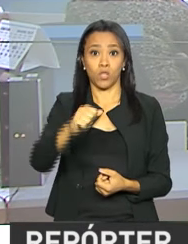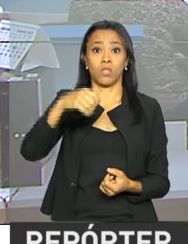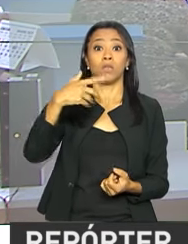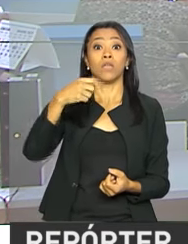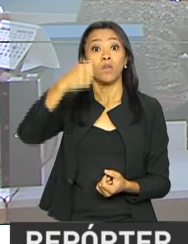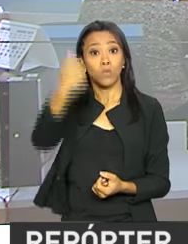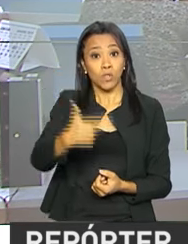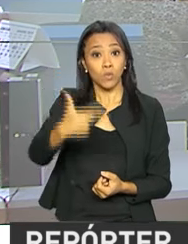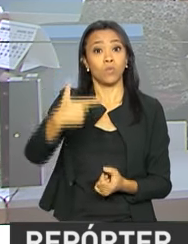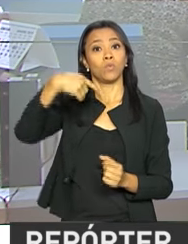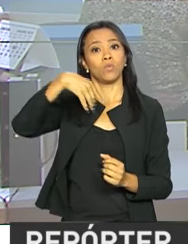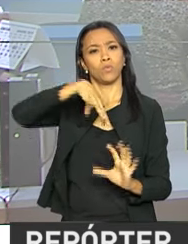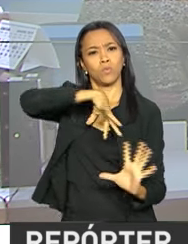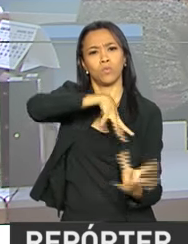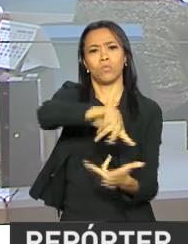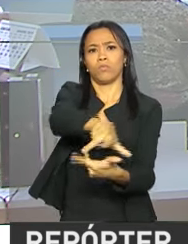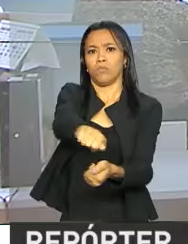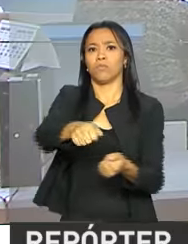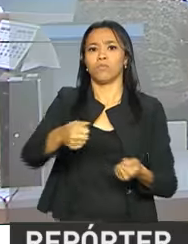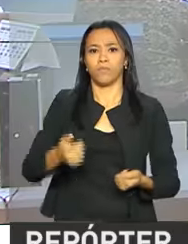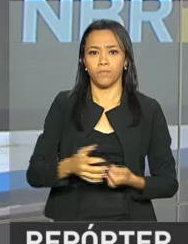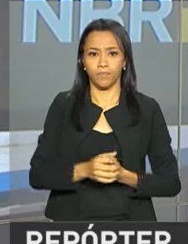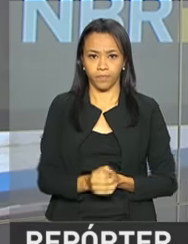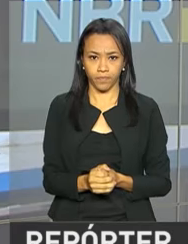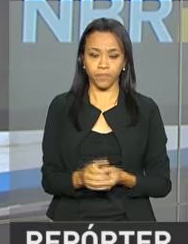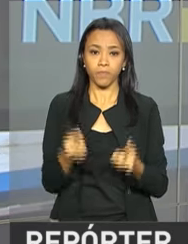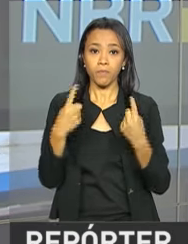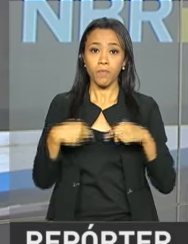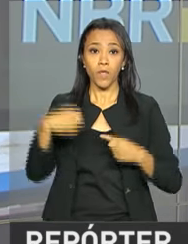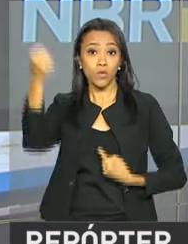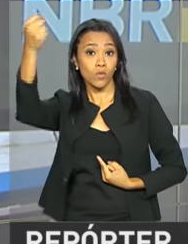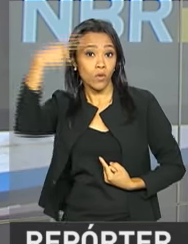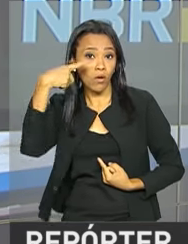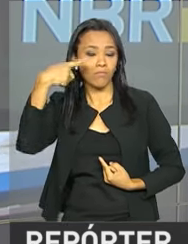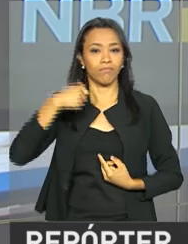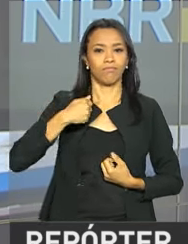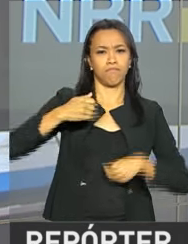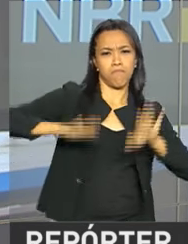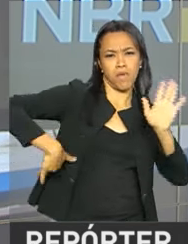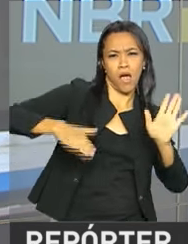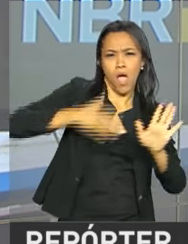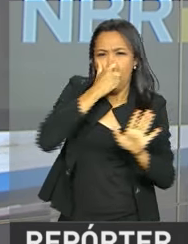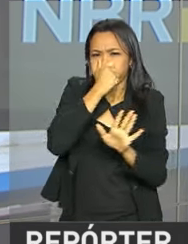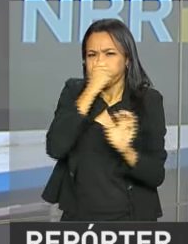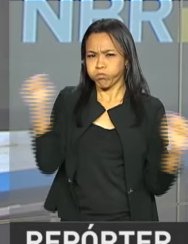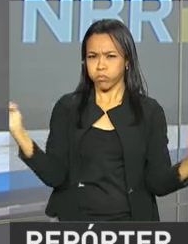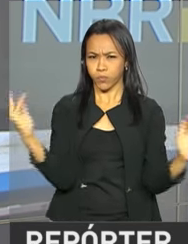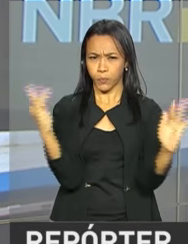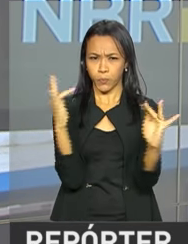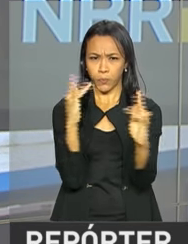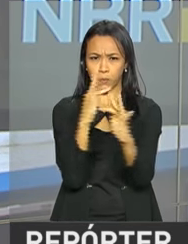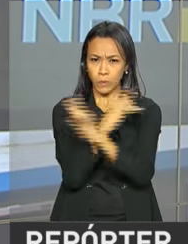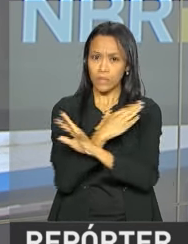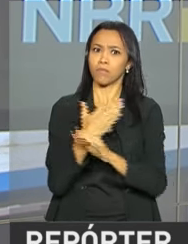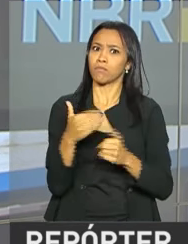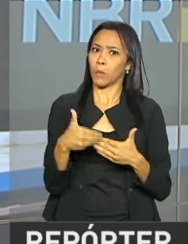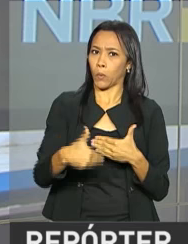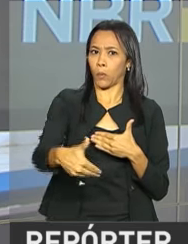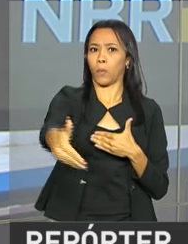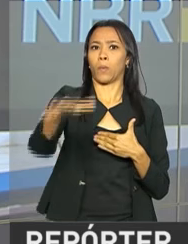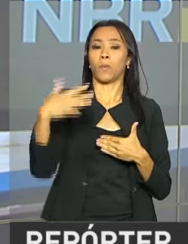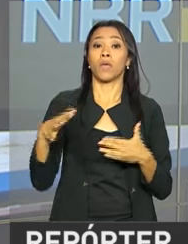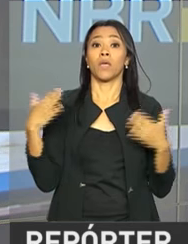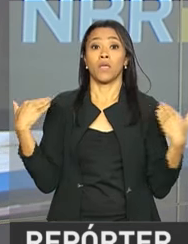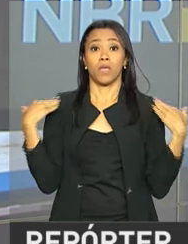maior produtor de grãos. Sol e praias lotadas. O verão continua a todo vapor e a